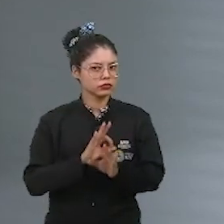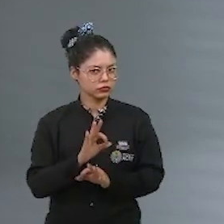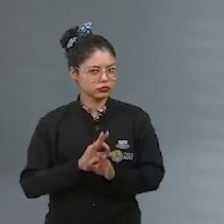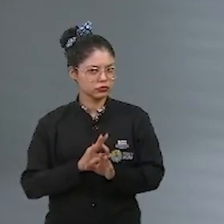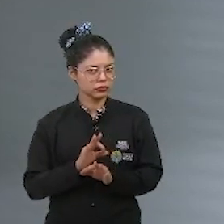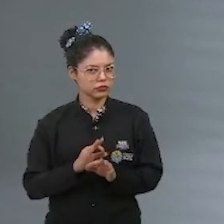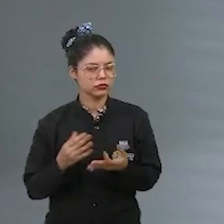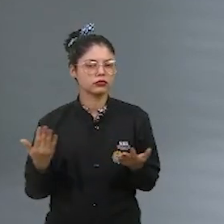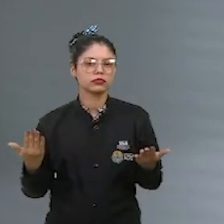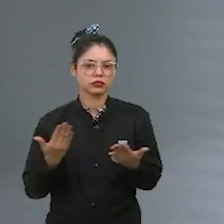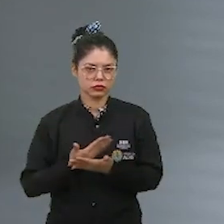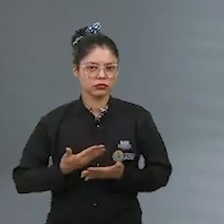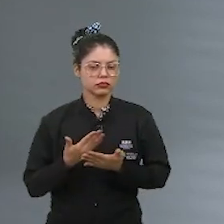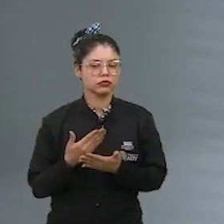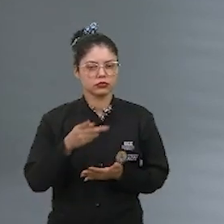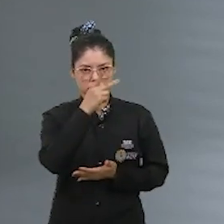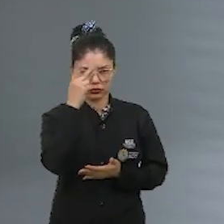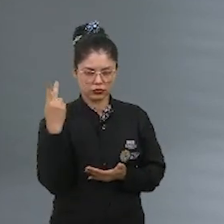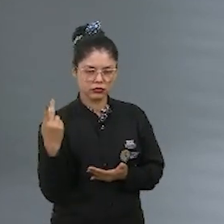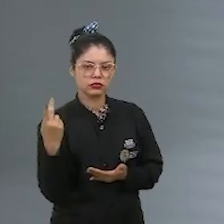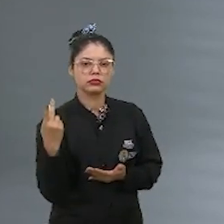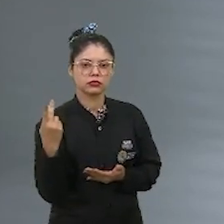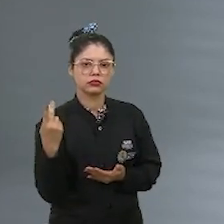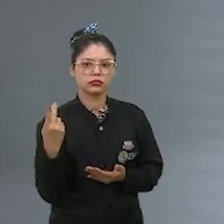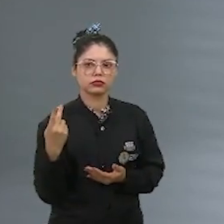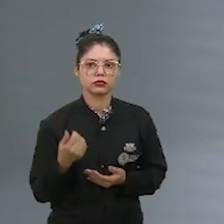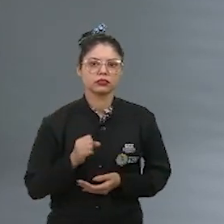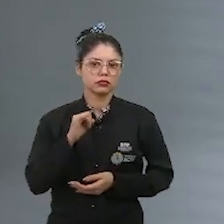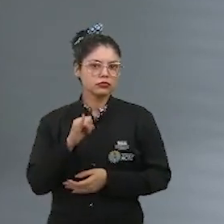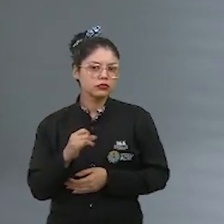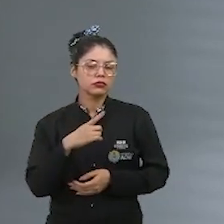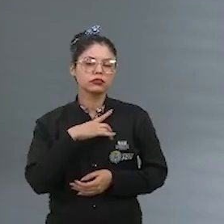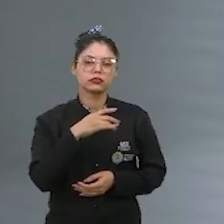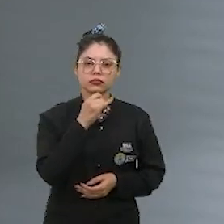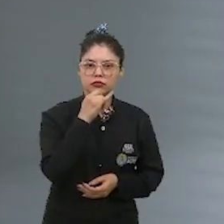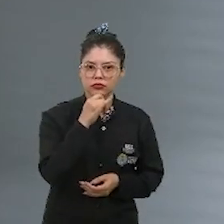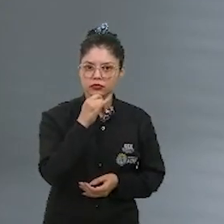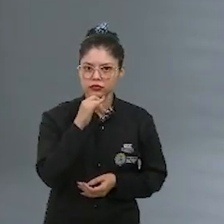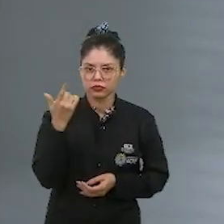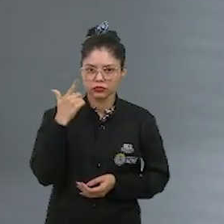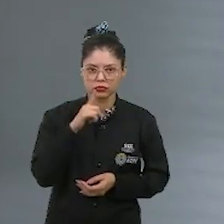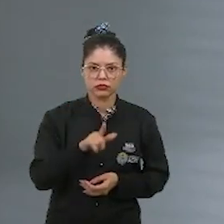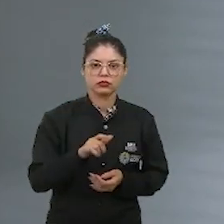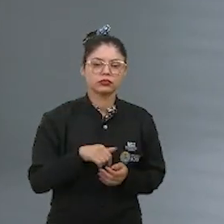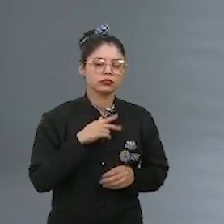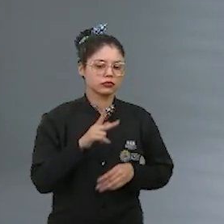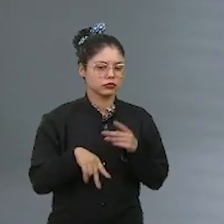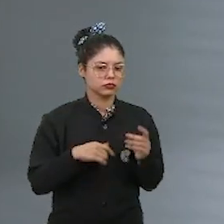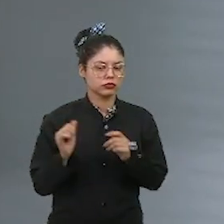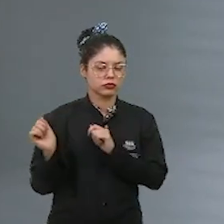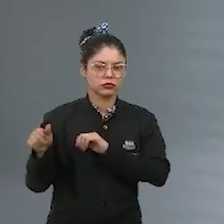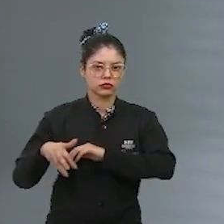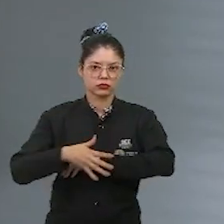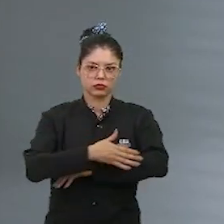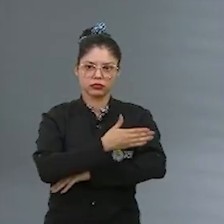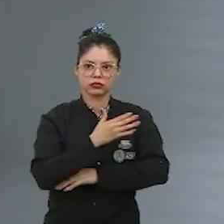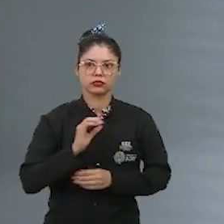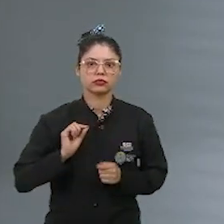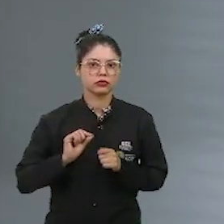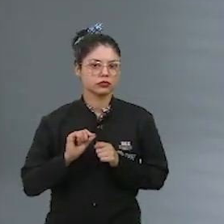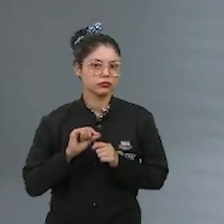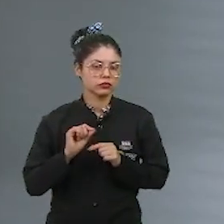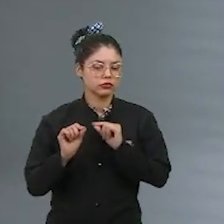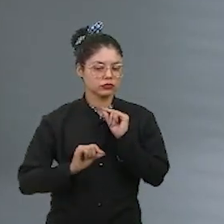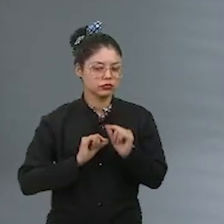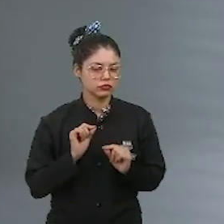esses refugiados, né? E aí, se eles estão, por exemplo, tornando-se população de rua, o que fazer